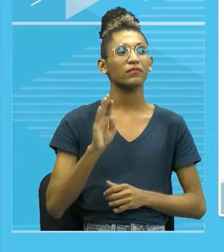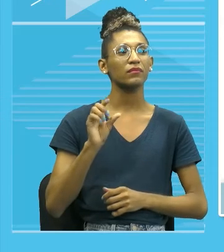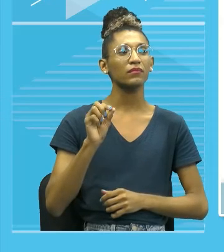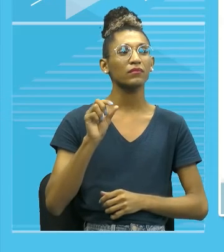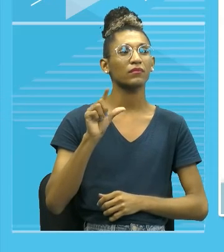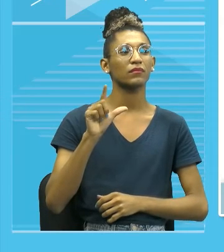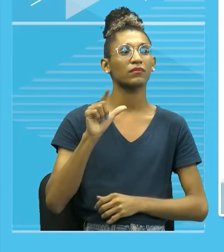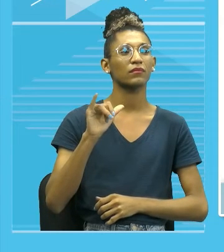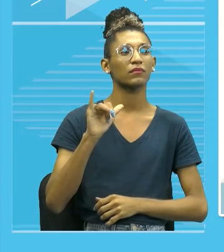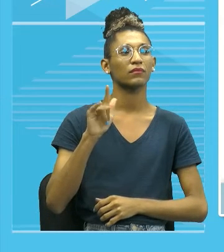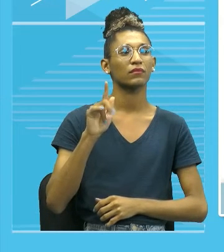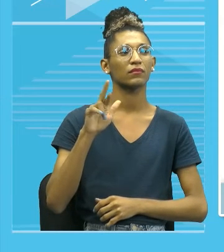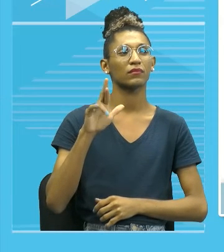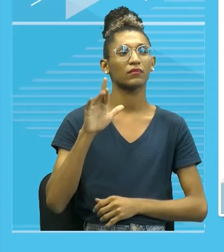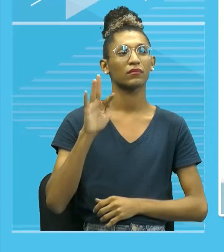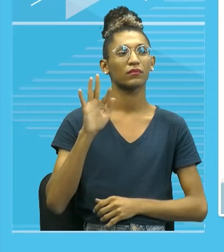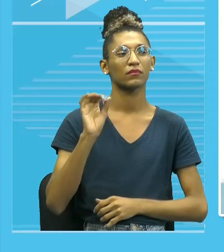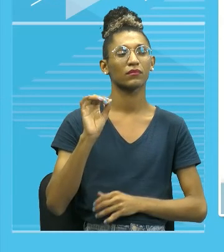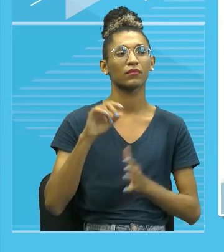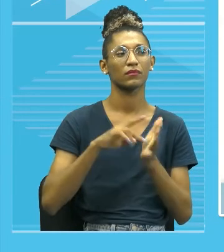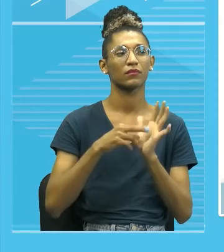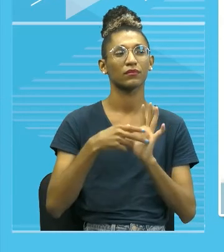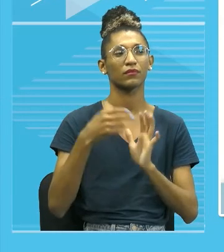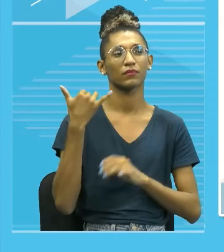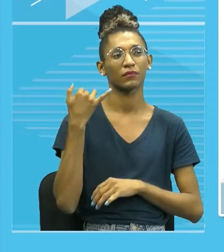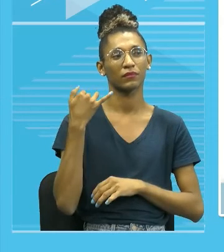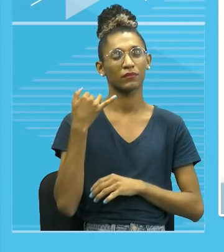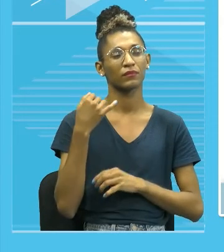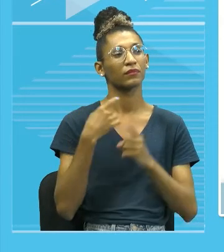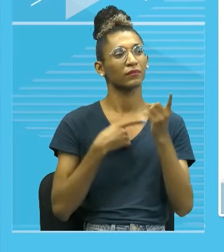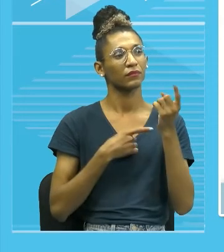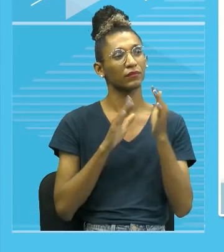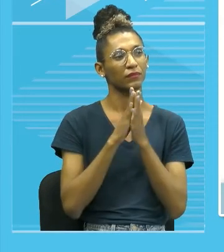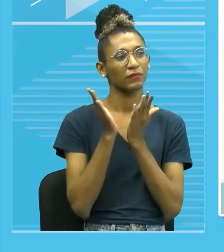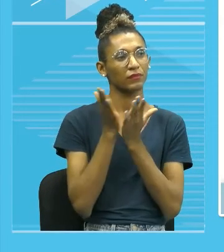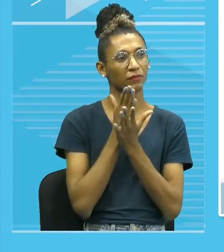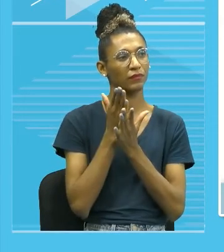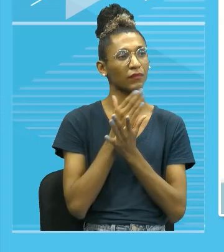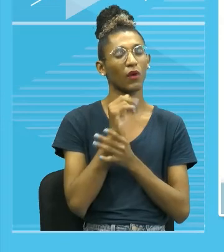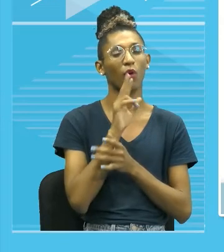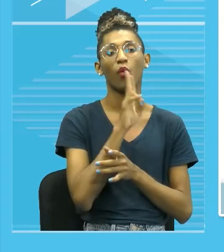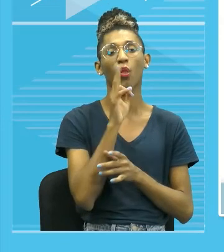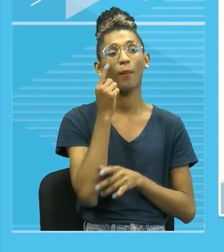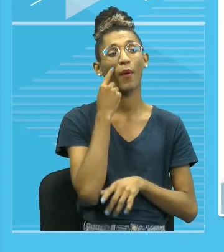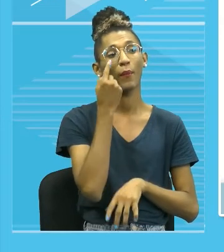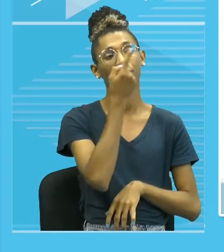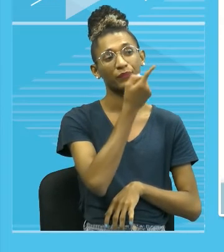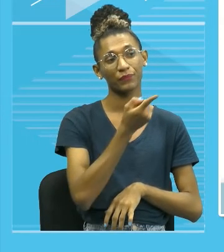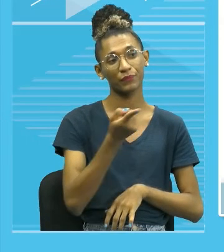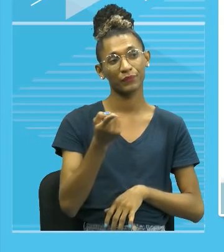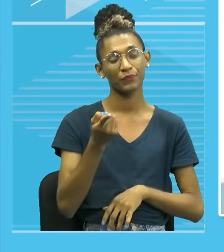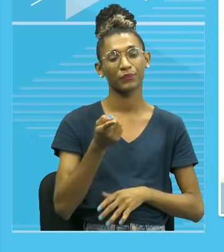masculina ele com aderno ele dicionário